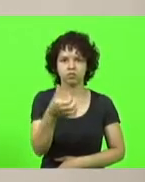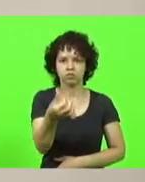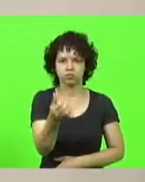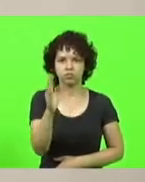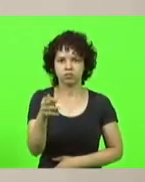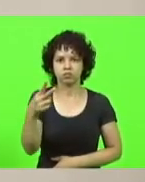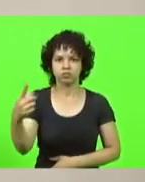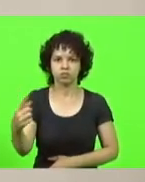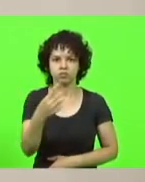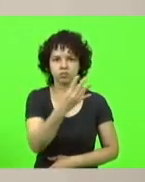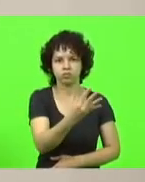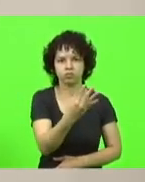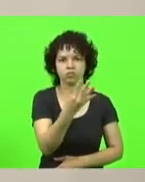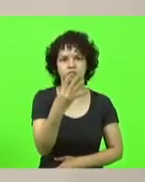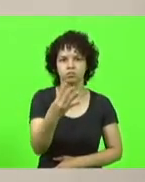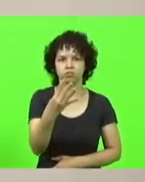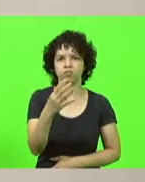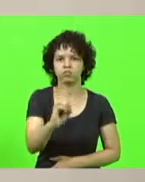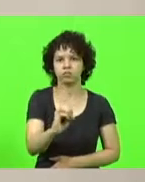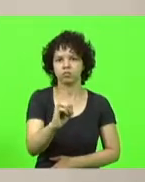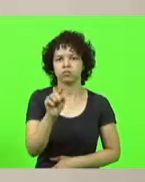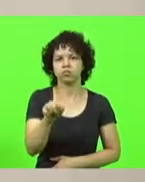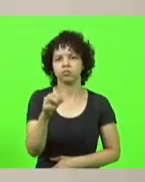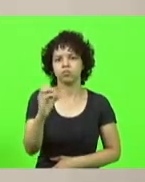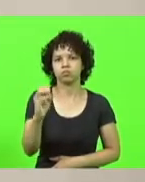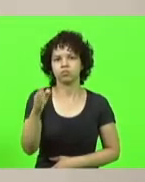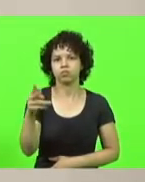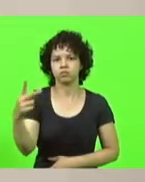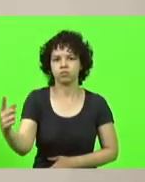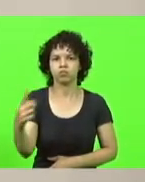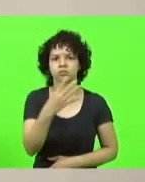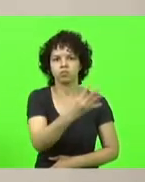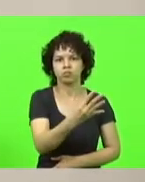439.6/2021, Projeto de Lei 440.0/2021, Projeto de Lei